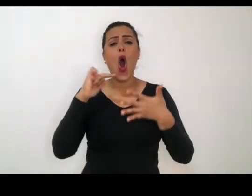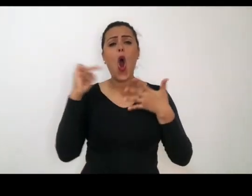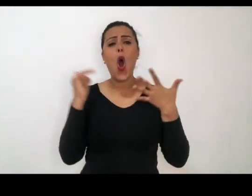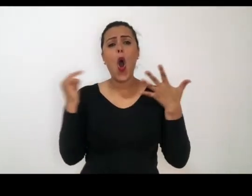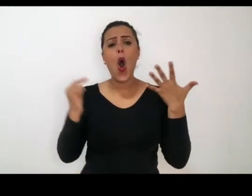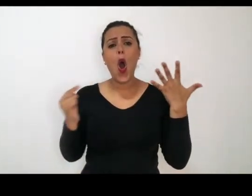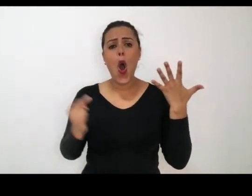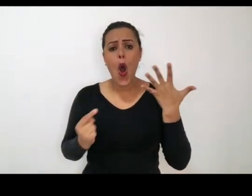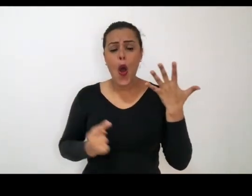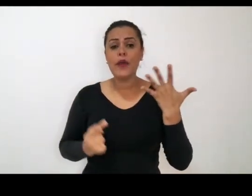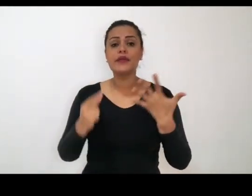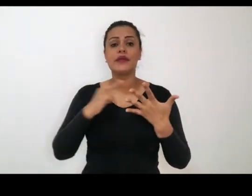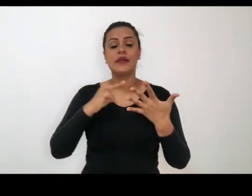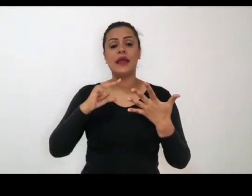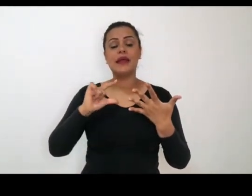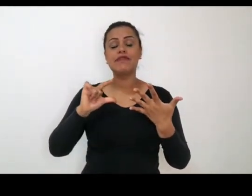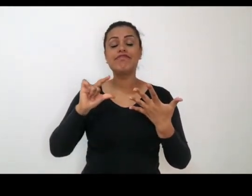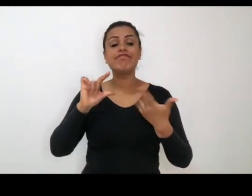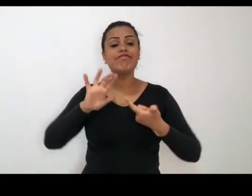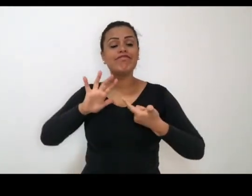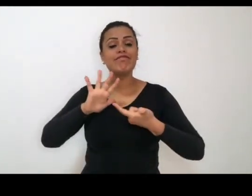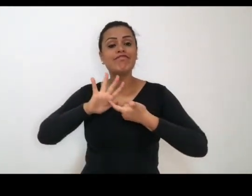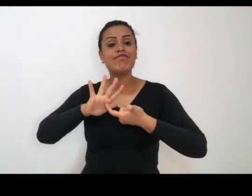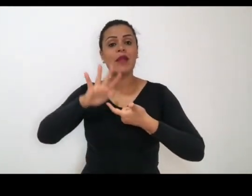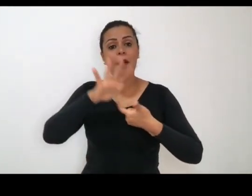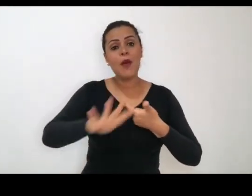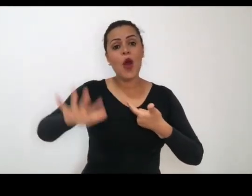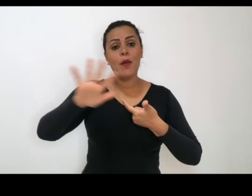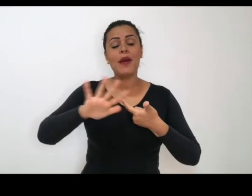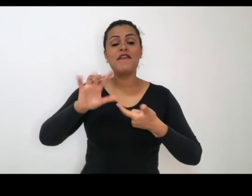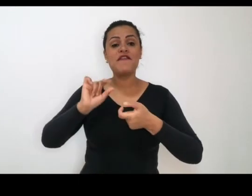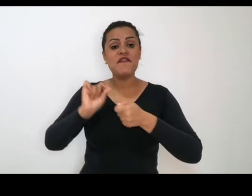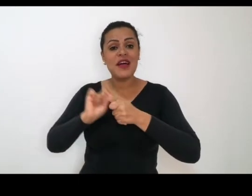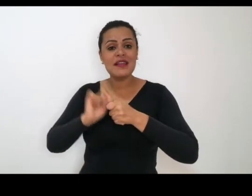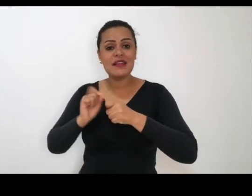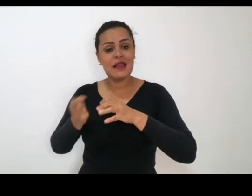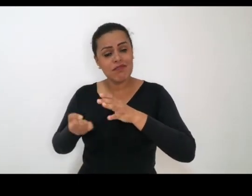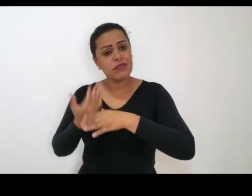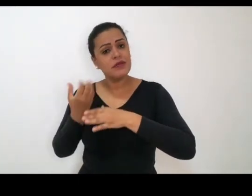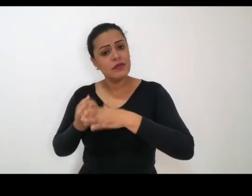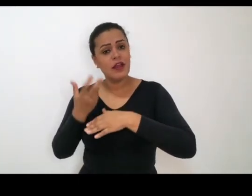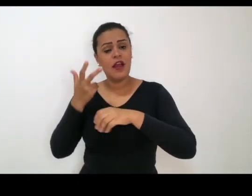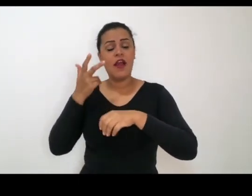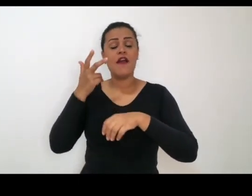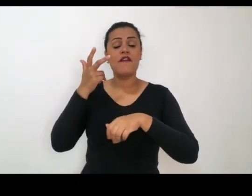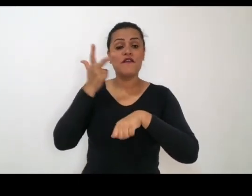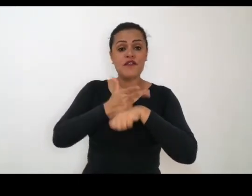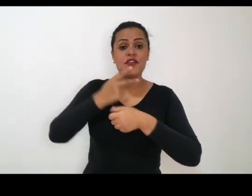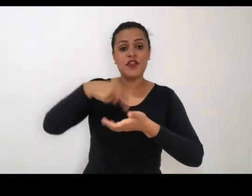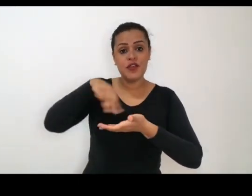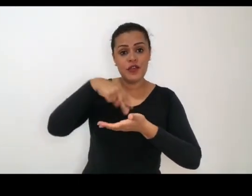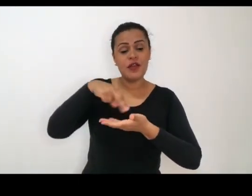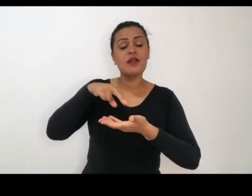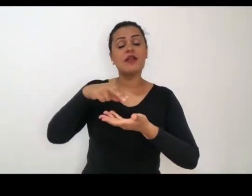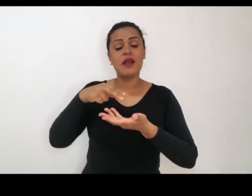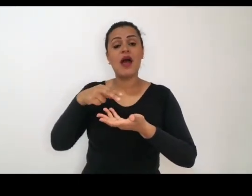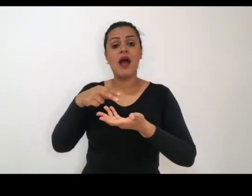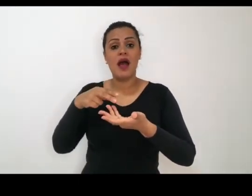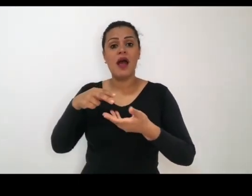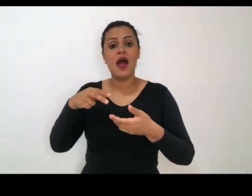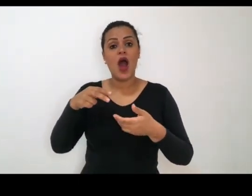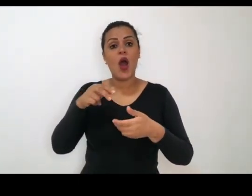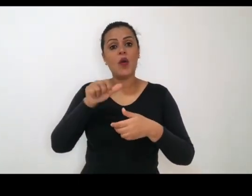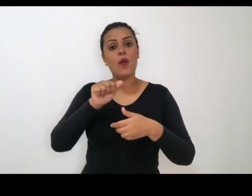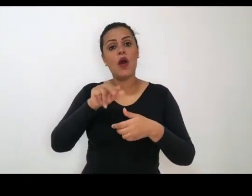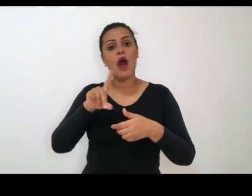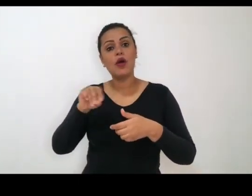se produzir videodança, ou para se produzir dessas relações de dança com o audiovisual. A videodança, ela é um campo de